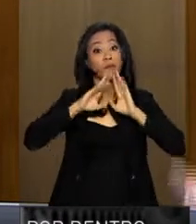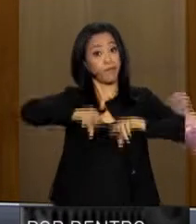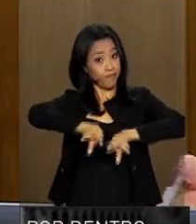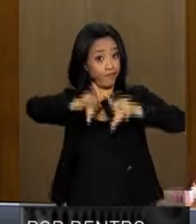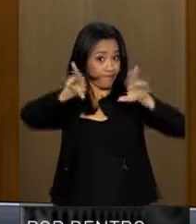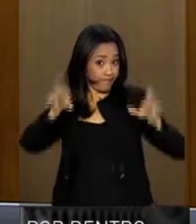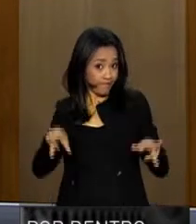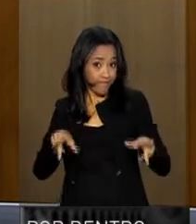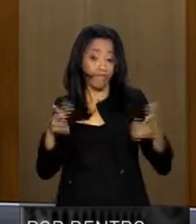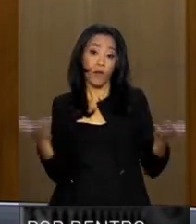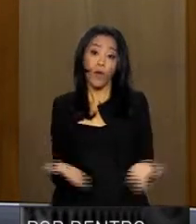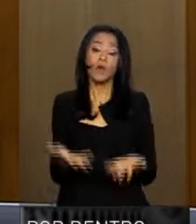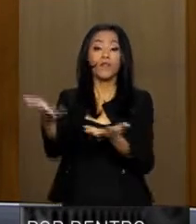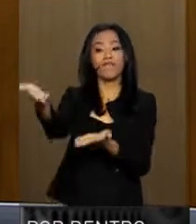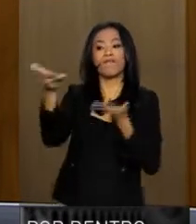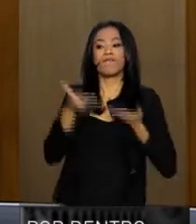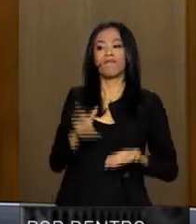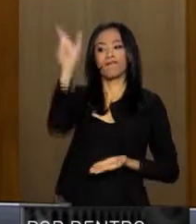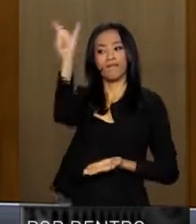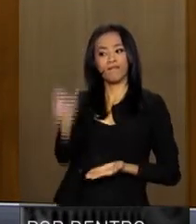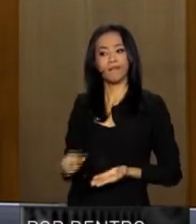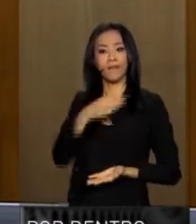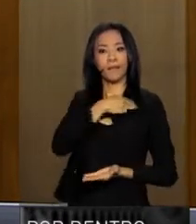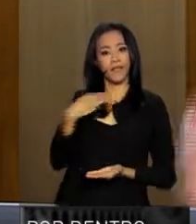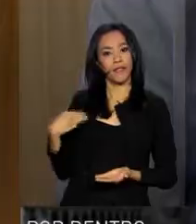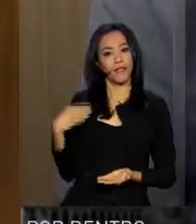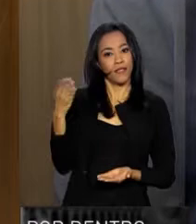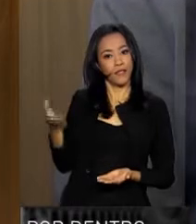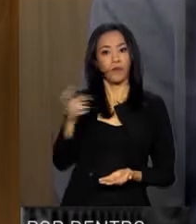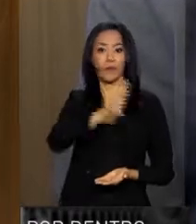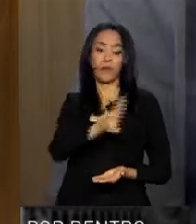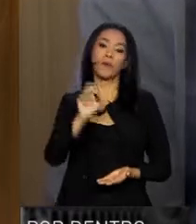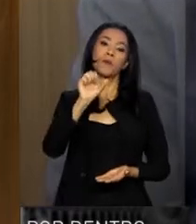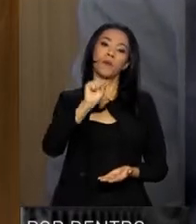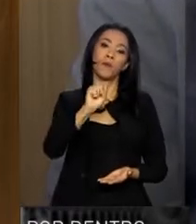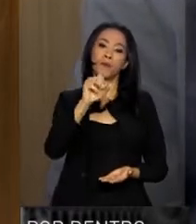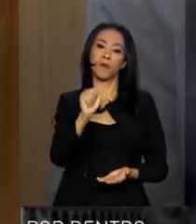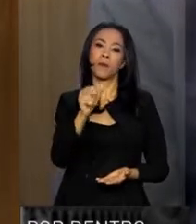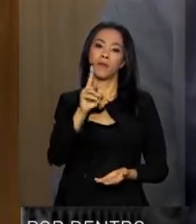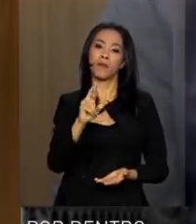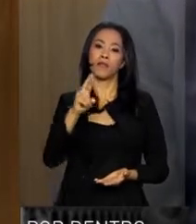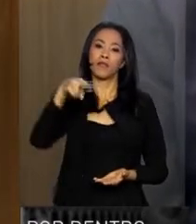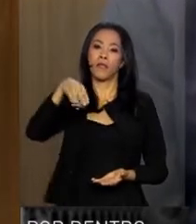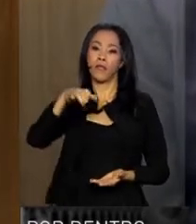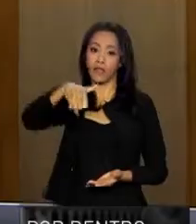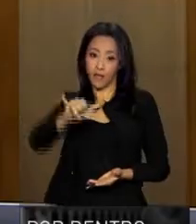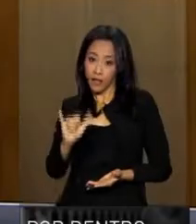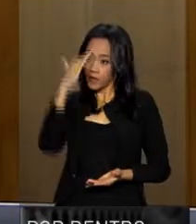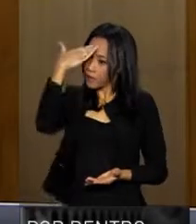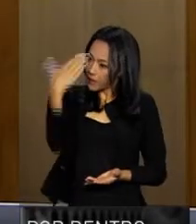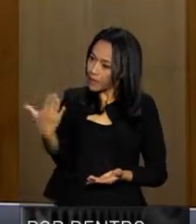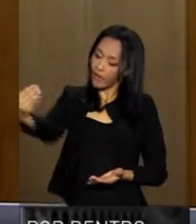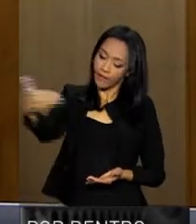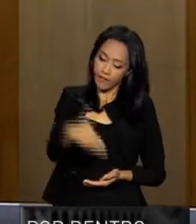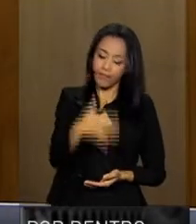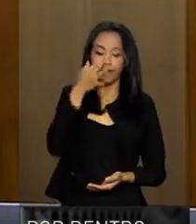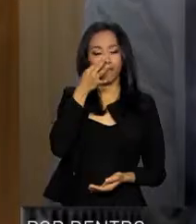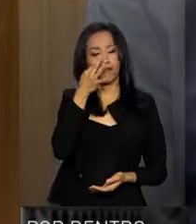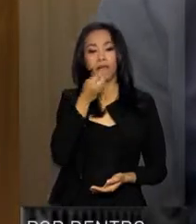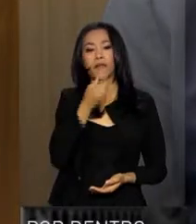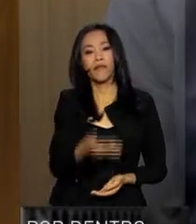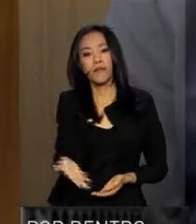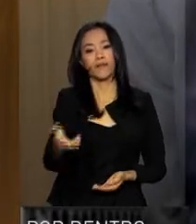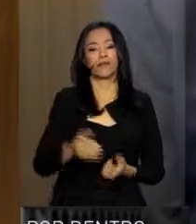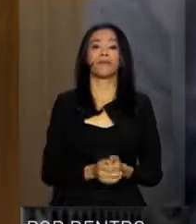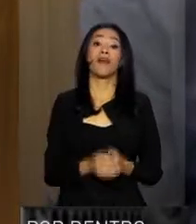programa de hoje nós recebemos o ministro do meio ambiente sarney filho olá ministro muito obrigada pela sua presença seja bem vindo obrigado